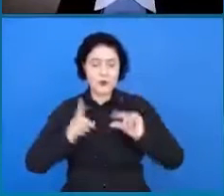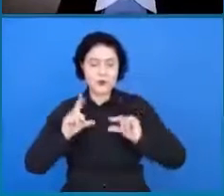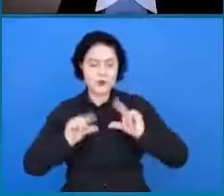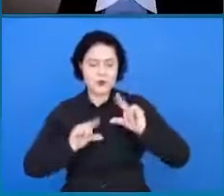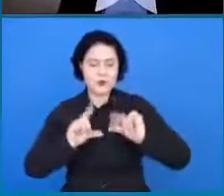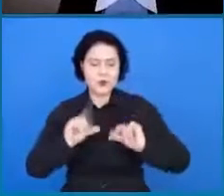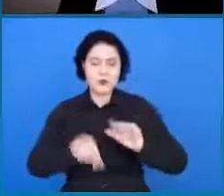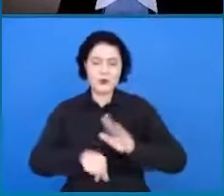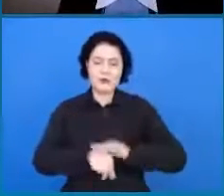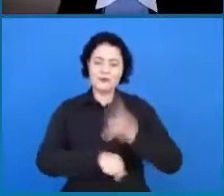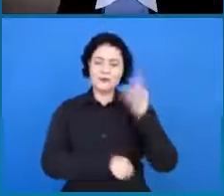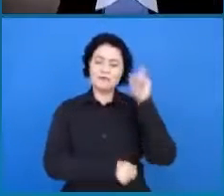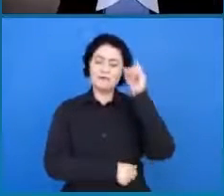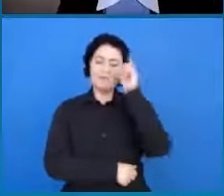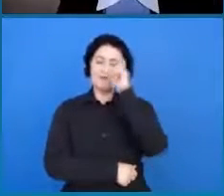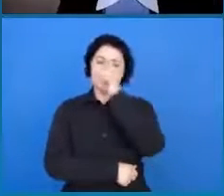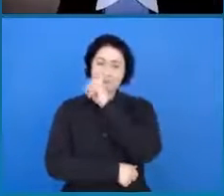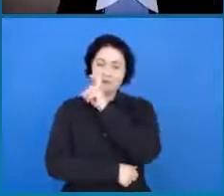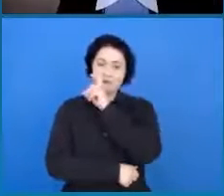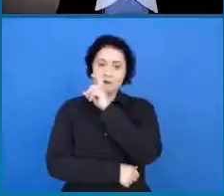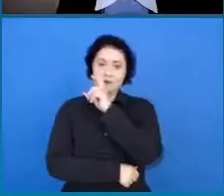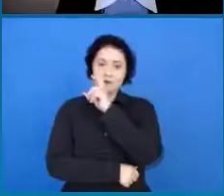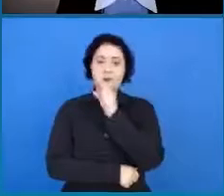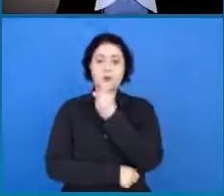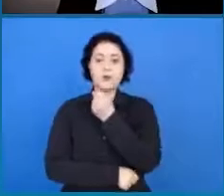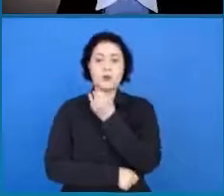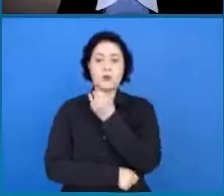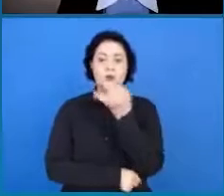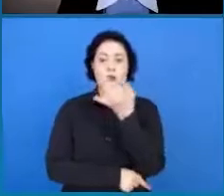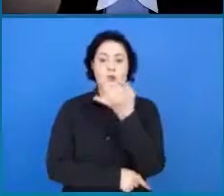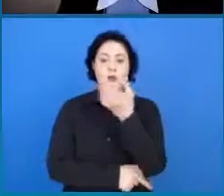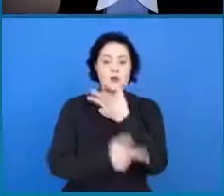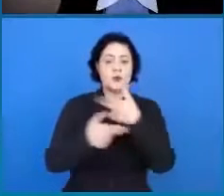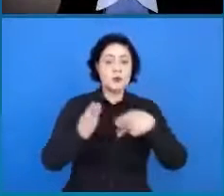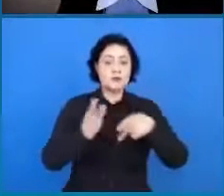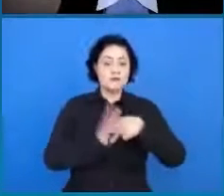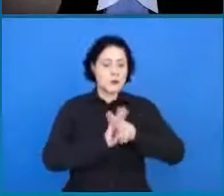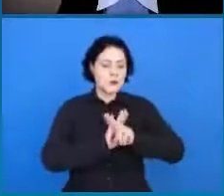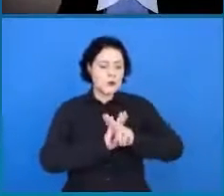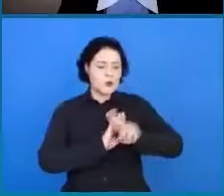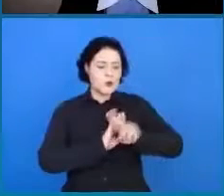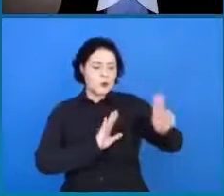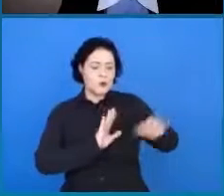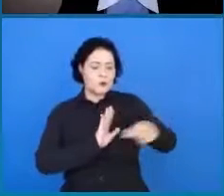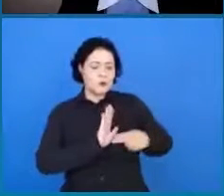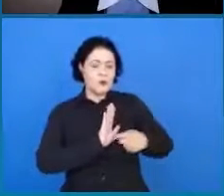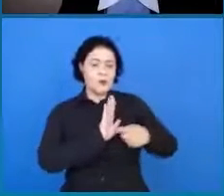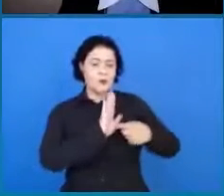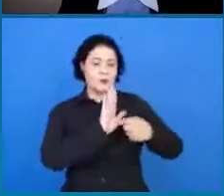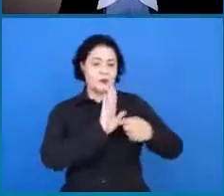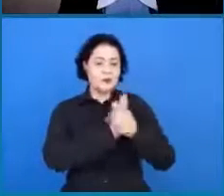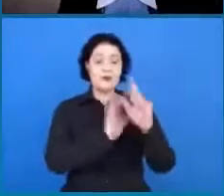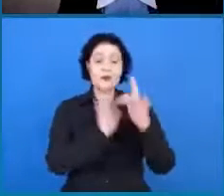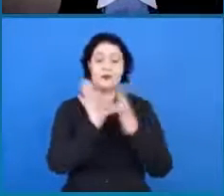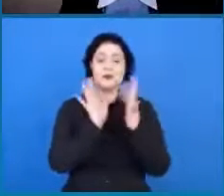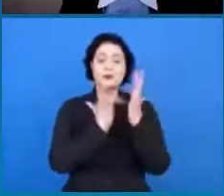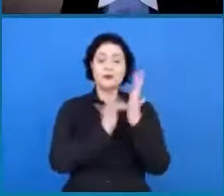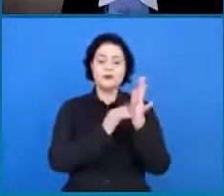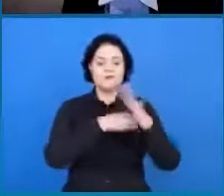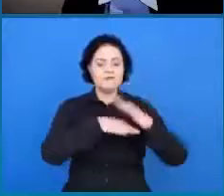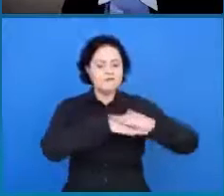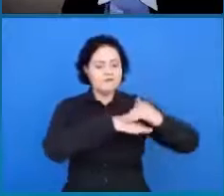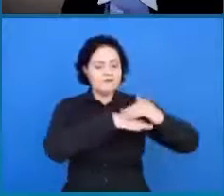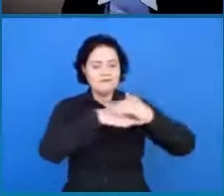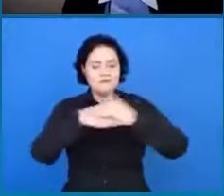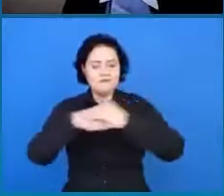dos difíceis momentos e quantos missionários em nome do mestre Jesus vem trazendo consolo